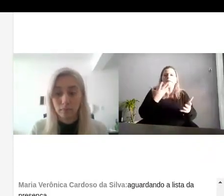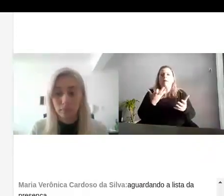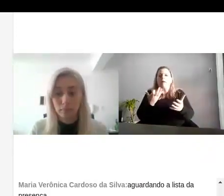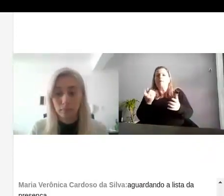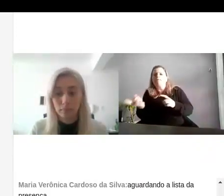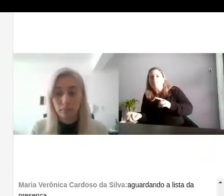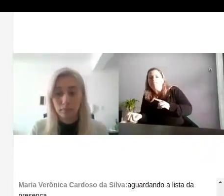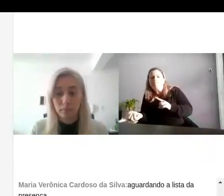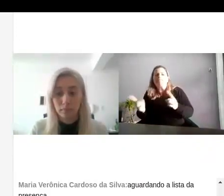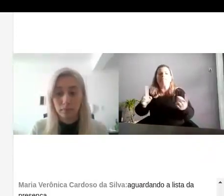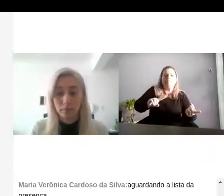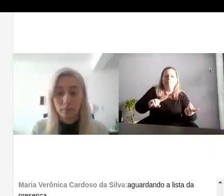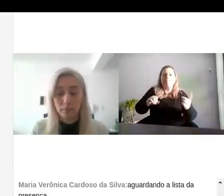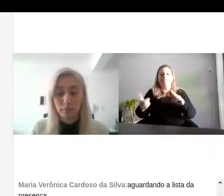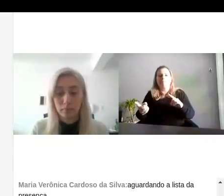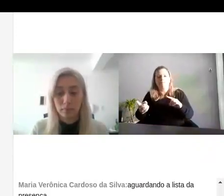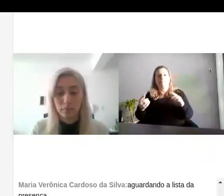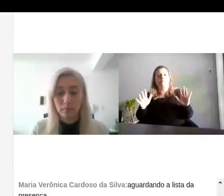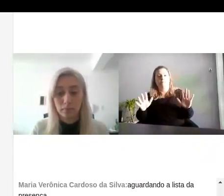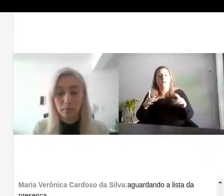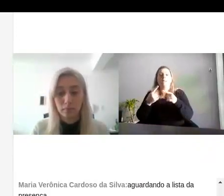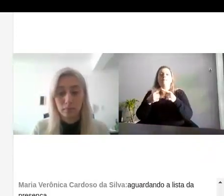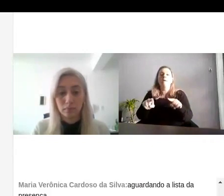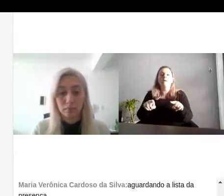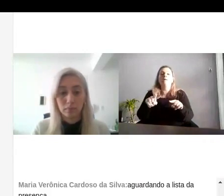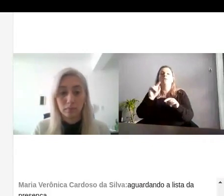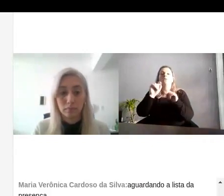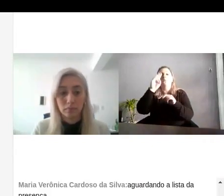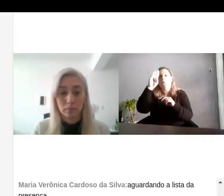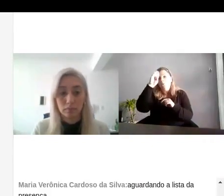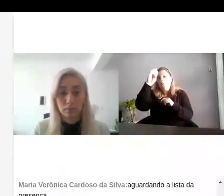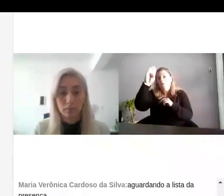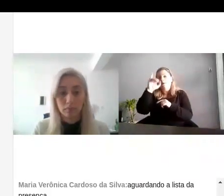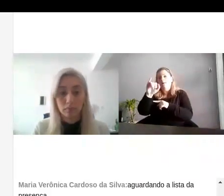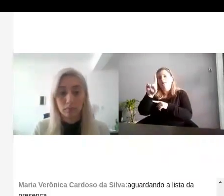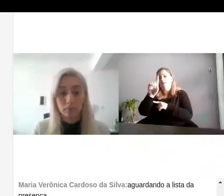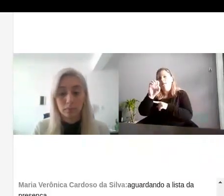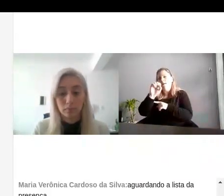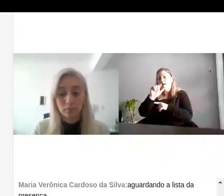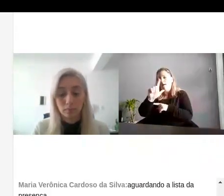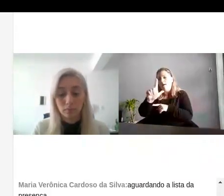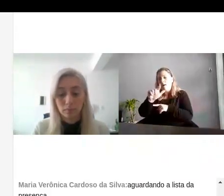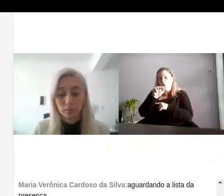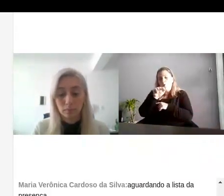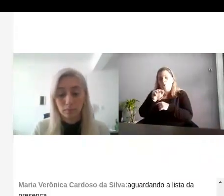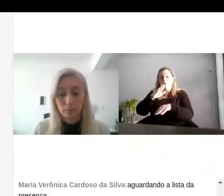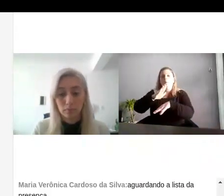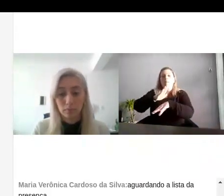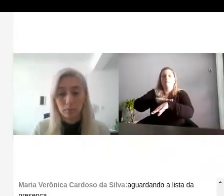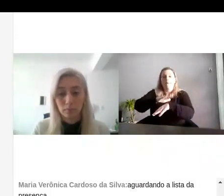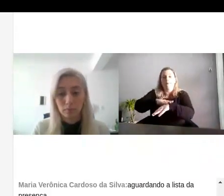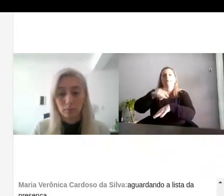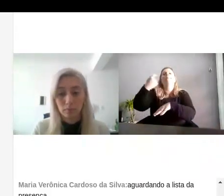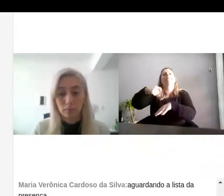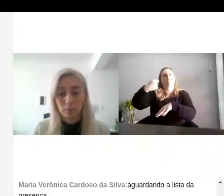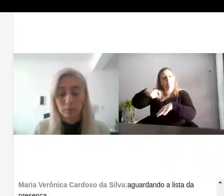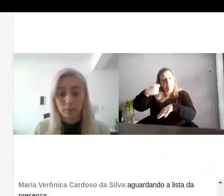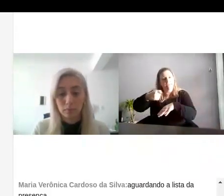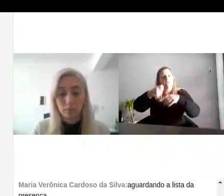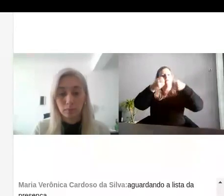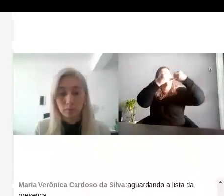O ideal, naquele momento, nós temos que em alguns momentos era necessário descrever o movimento corporal e